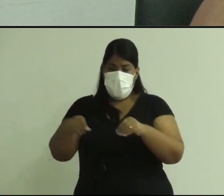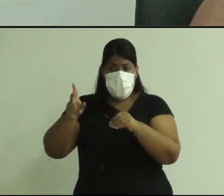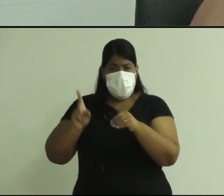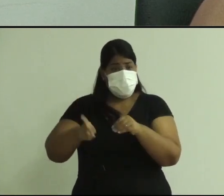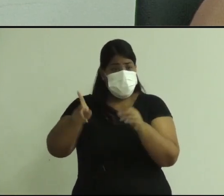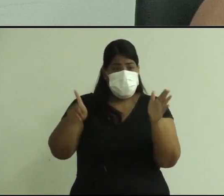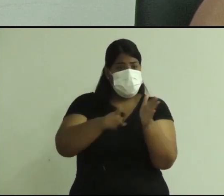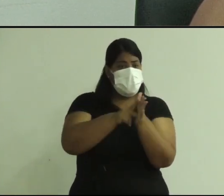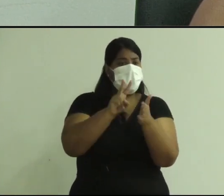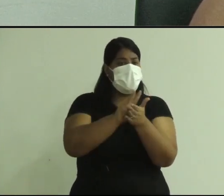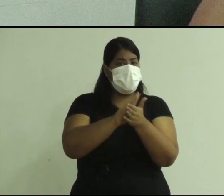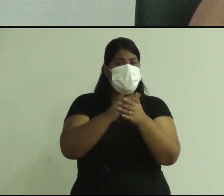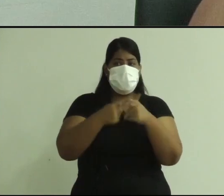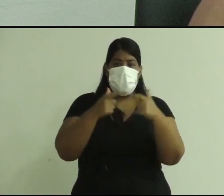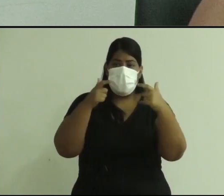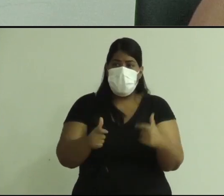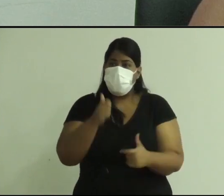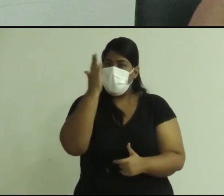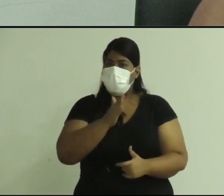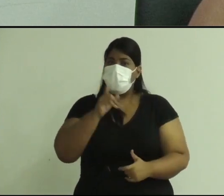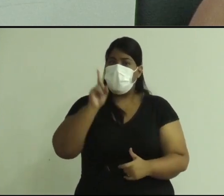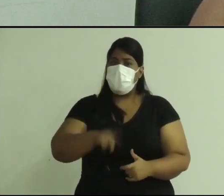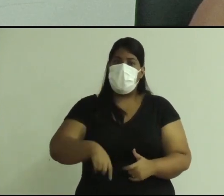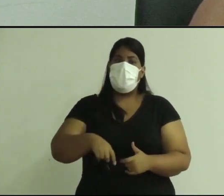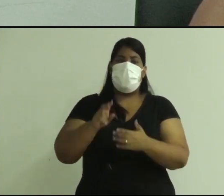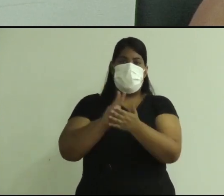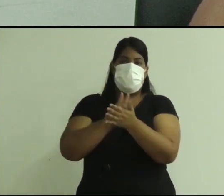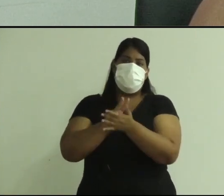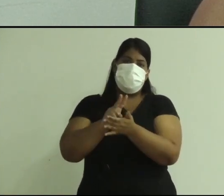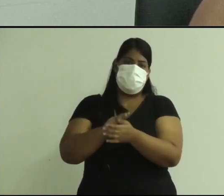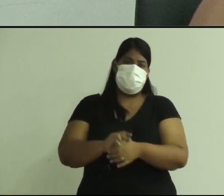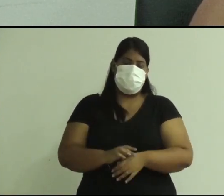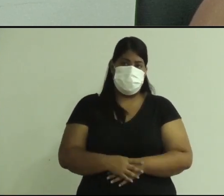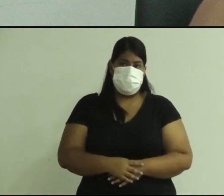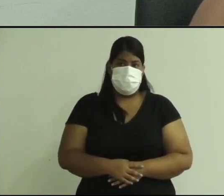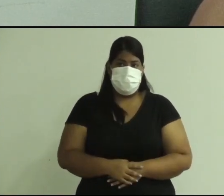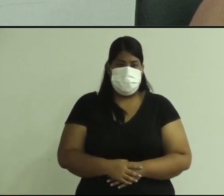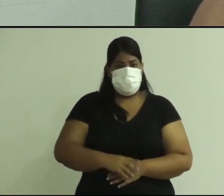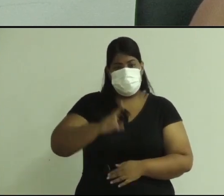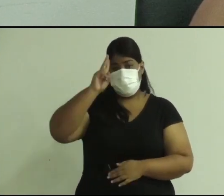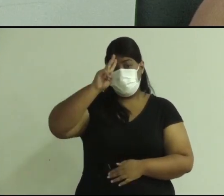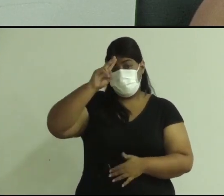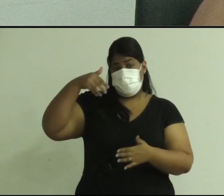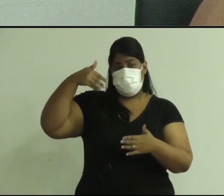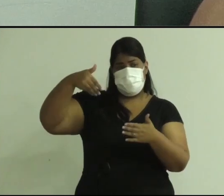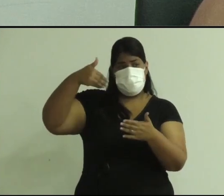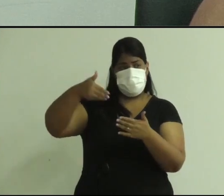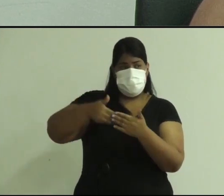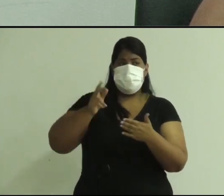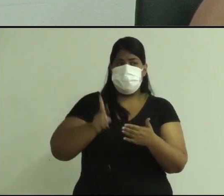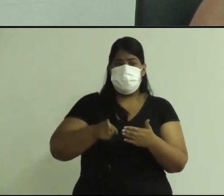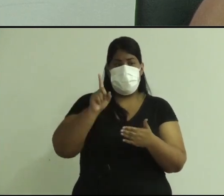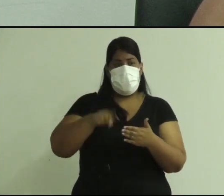nossa, pois o território brasileiro é terra indígena. Historicamente, foi e sempre será terra